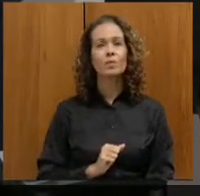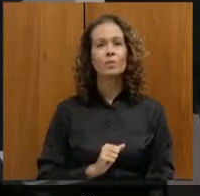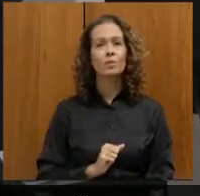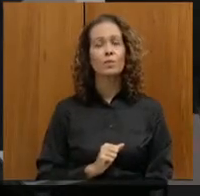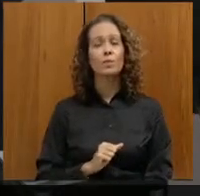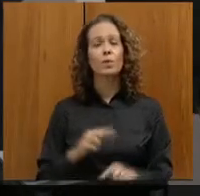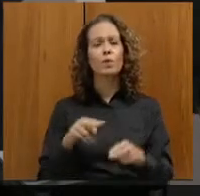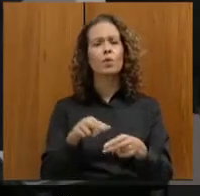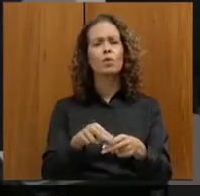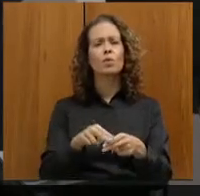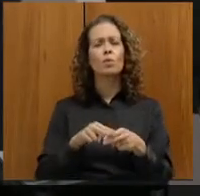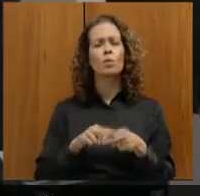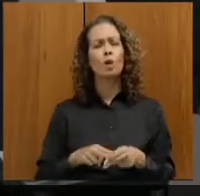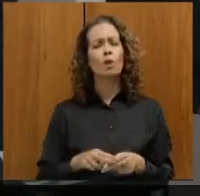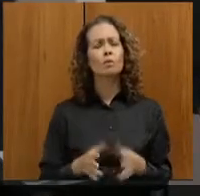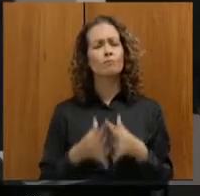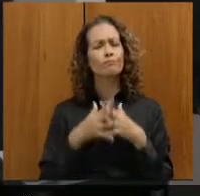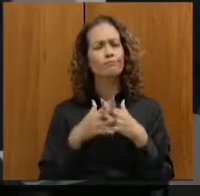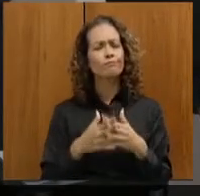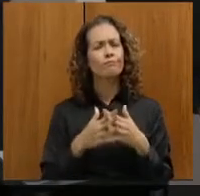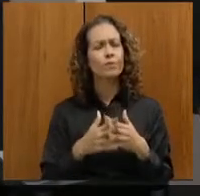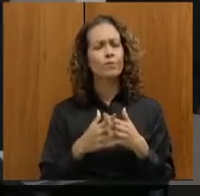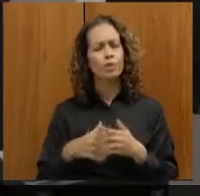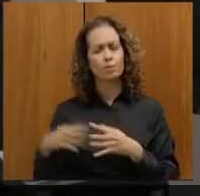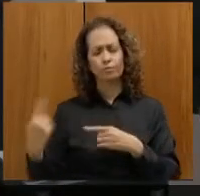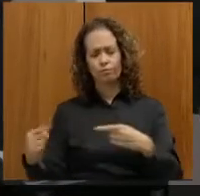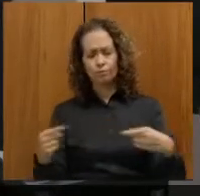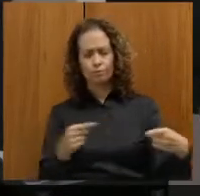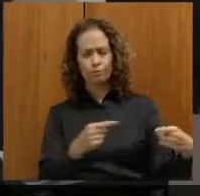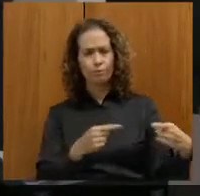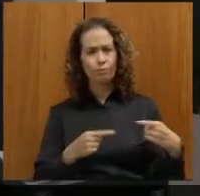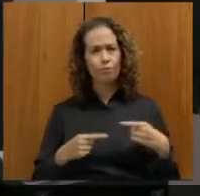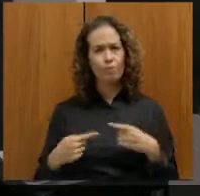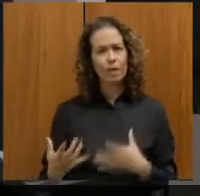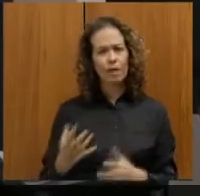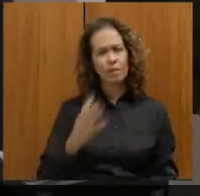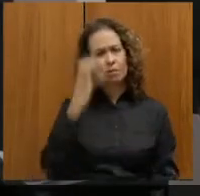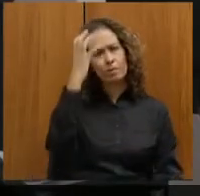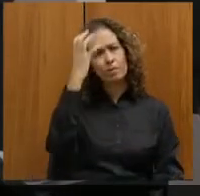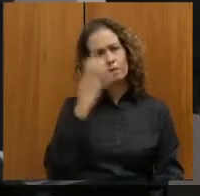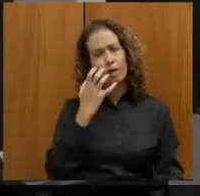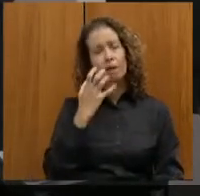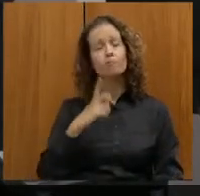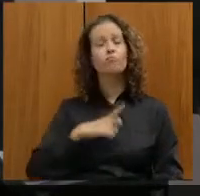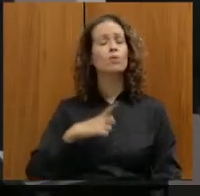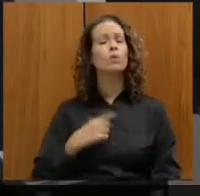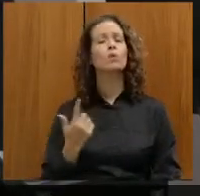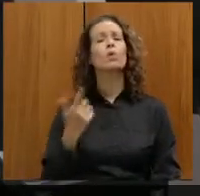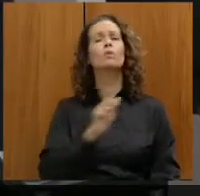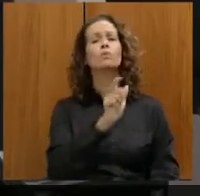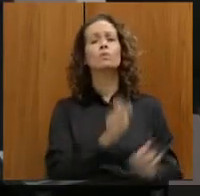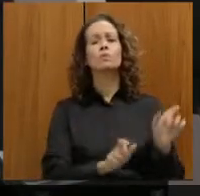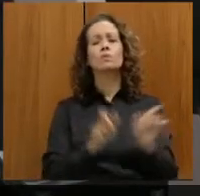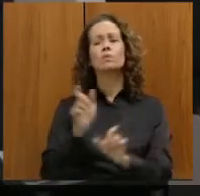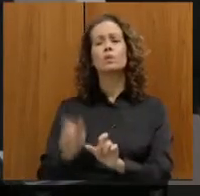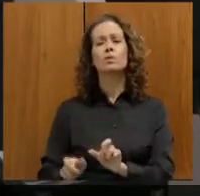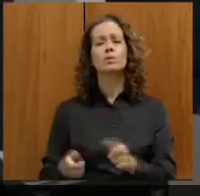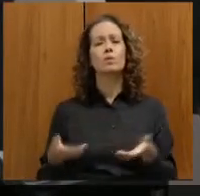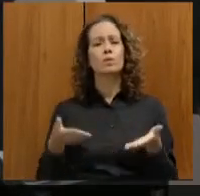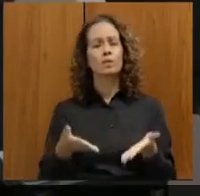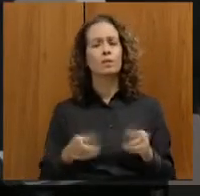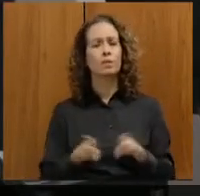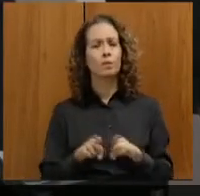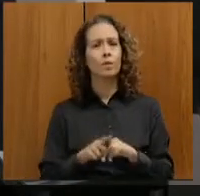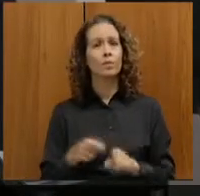e a complexidade do tema do debate da necessidade de nós temos outros atores aqui eu estudo e regime